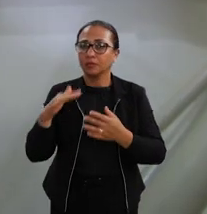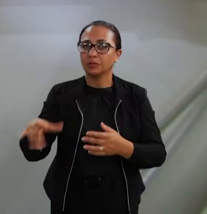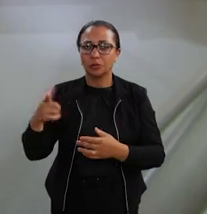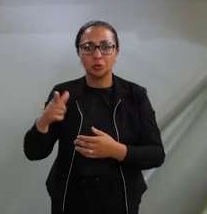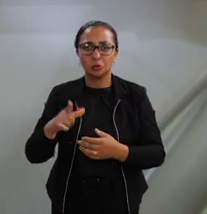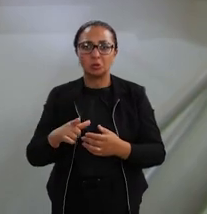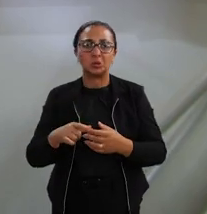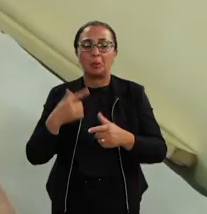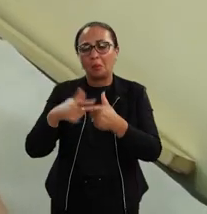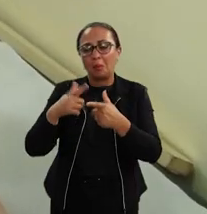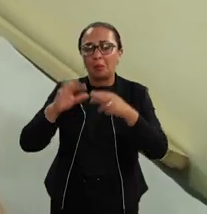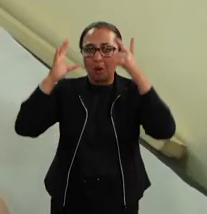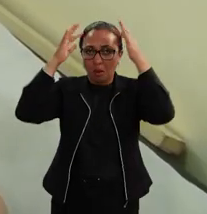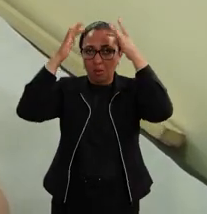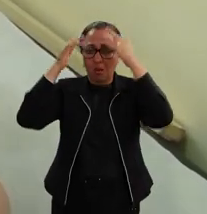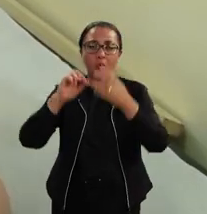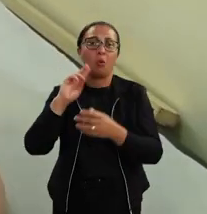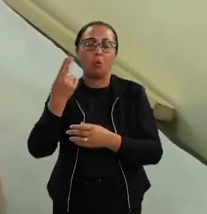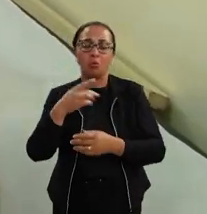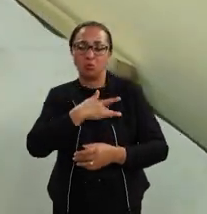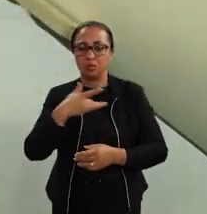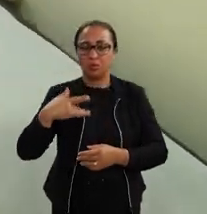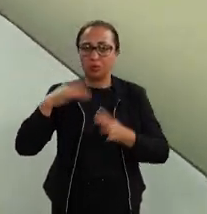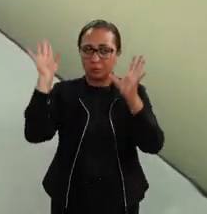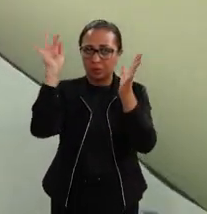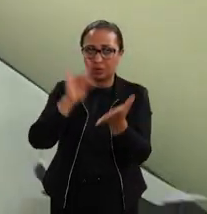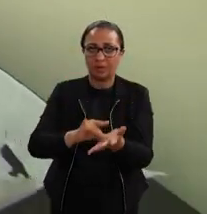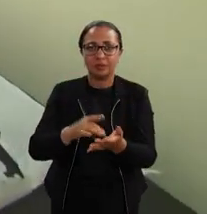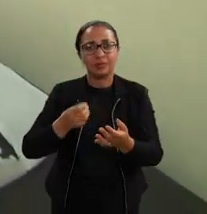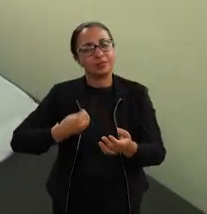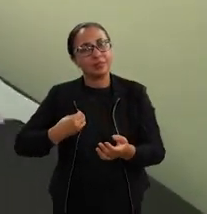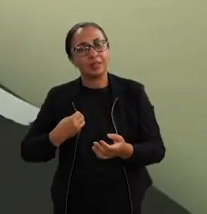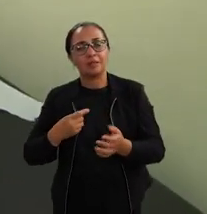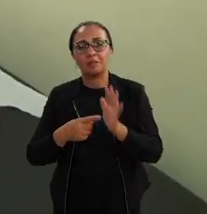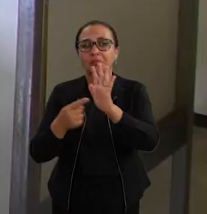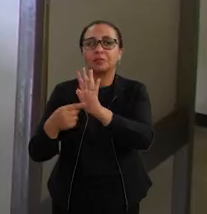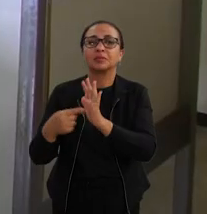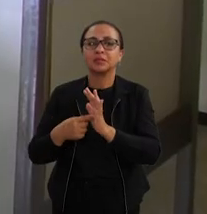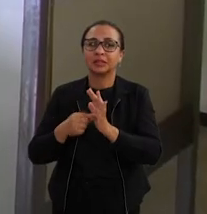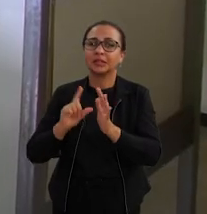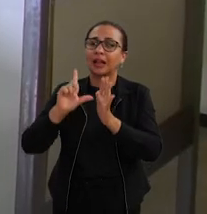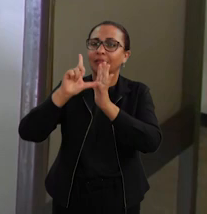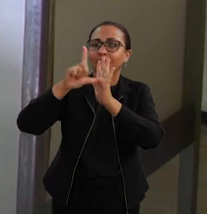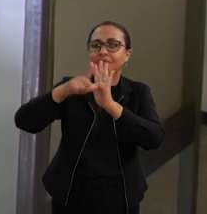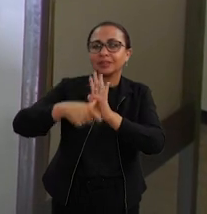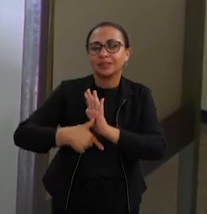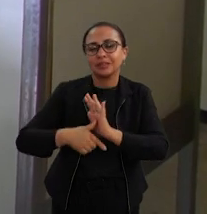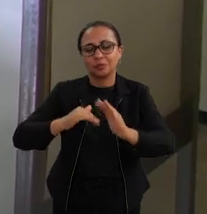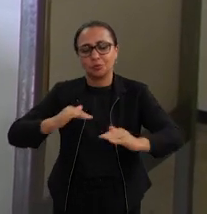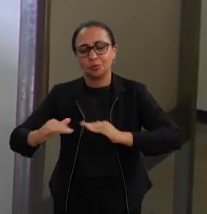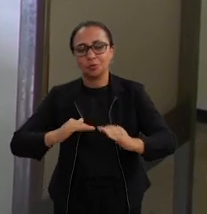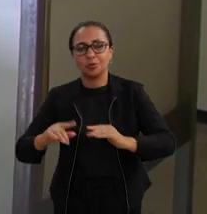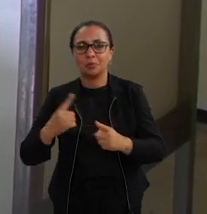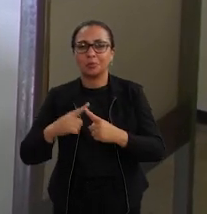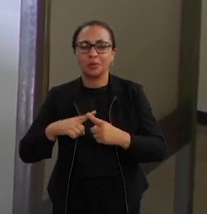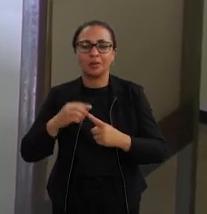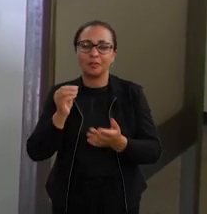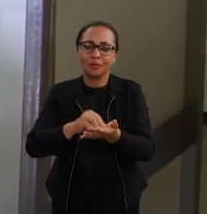condição neurológica, condição de saúde específica, estavam apresentando atrasos motores porque não estavam